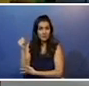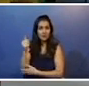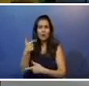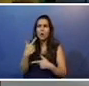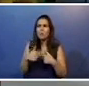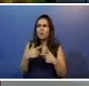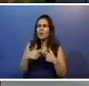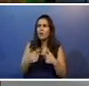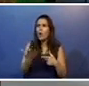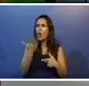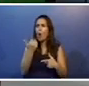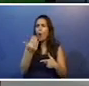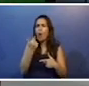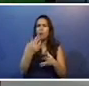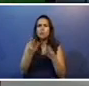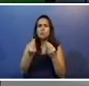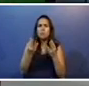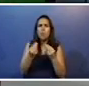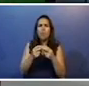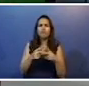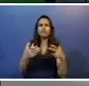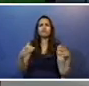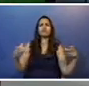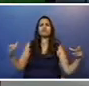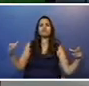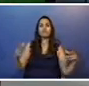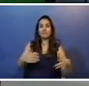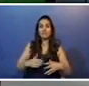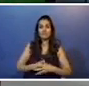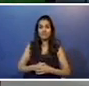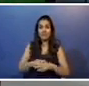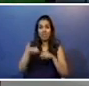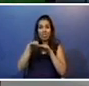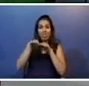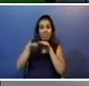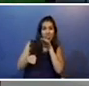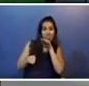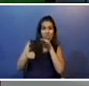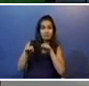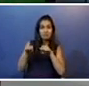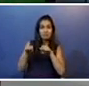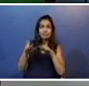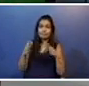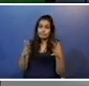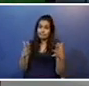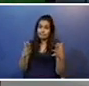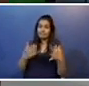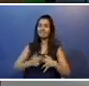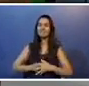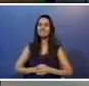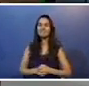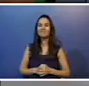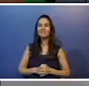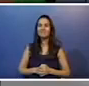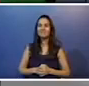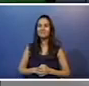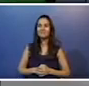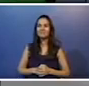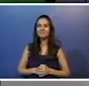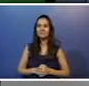se alimentam de muitos roedores e insetos. Elas causam esse desequilíbrio? Vamos